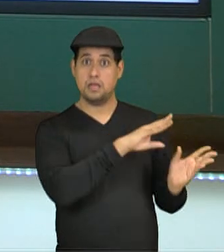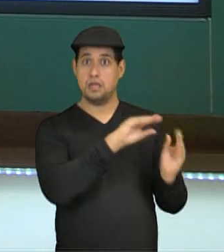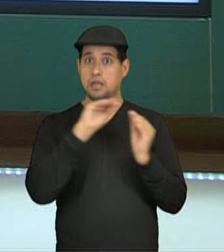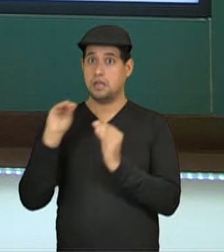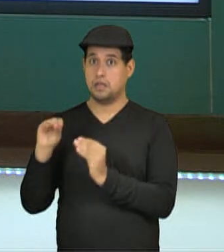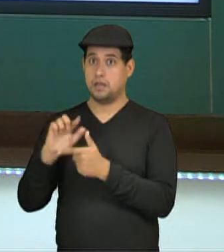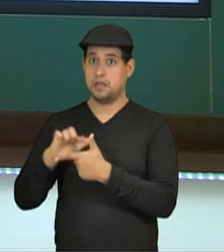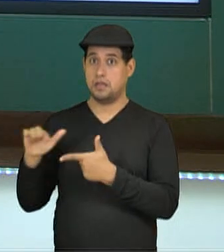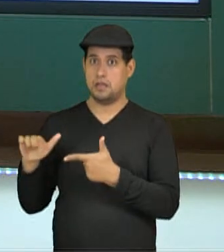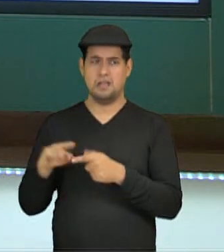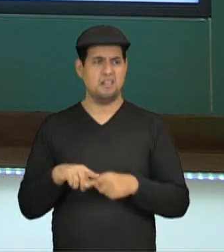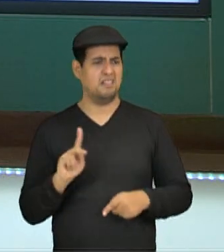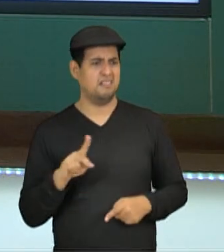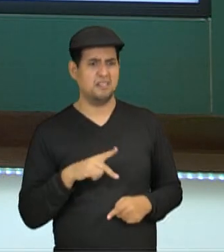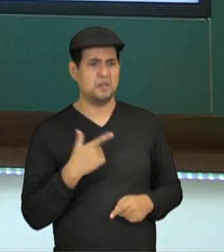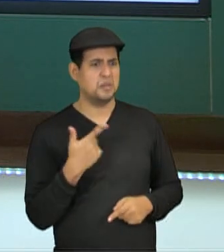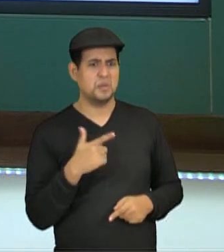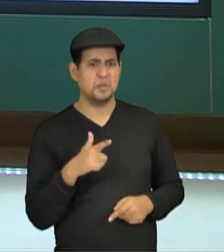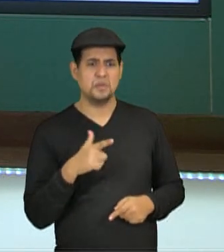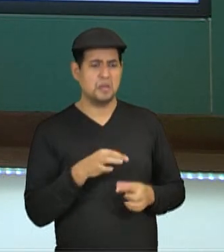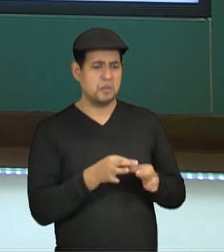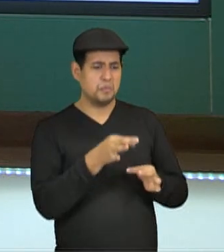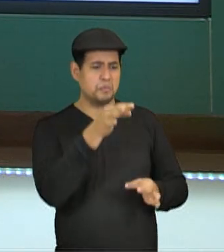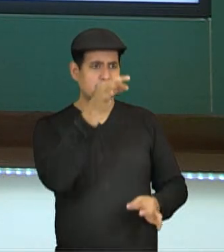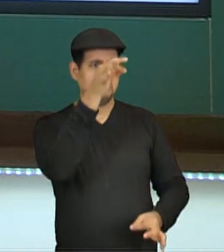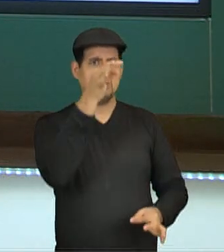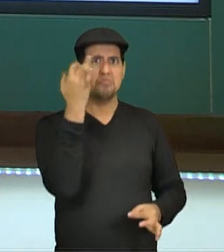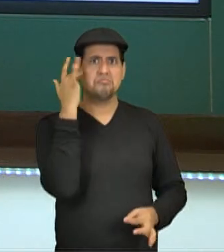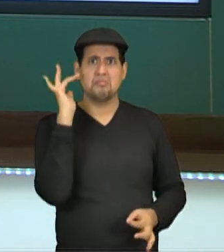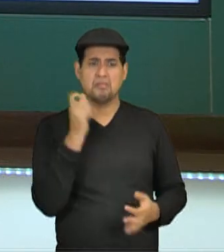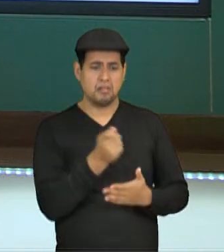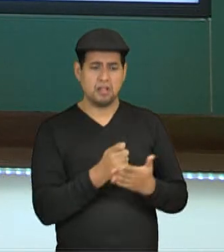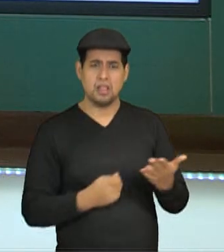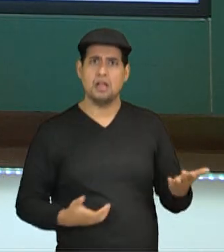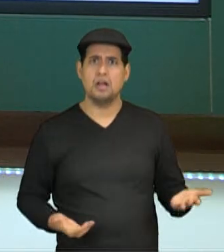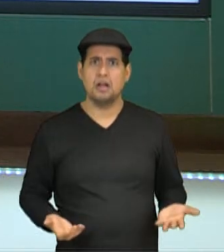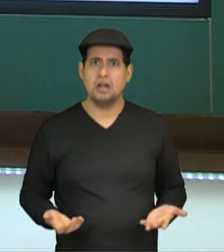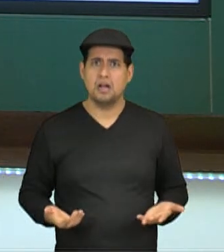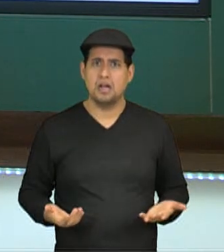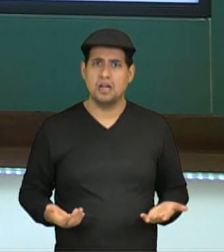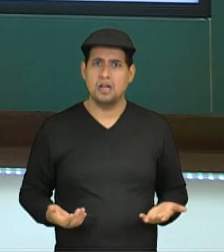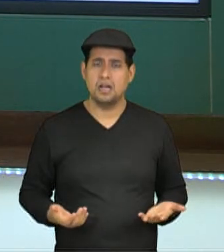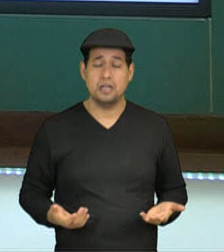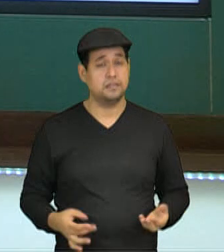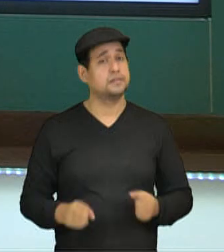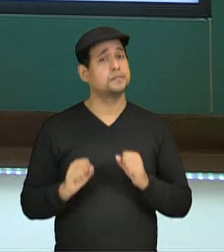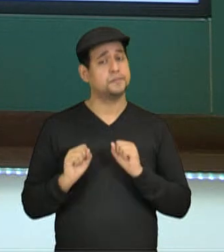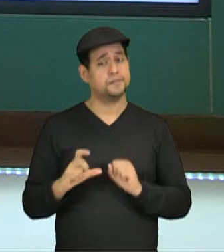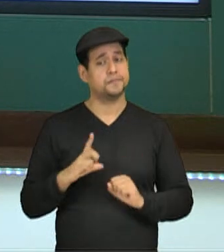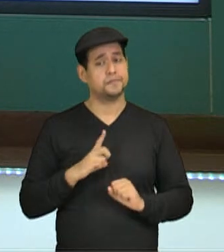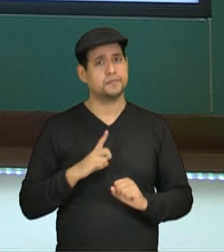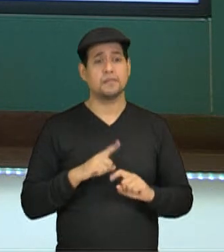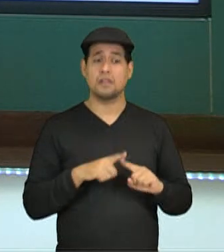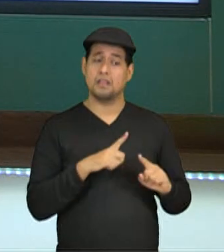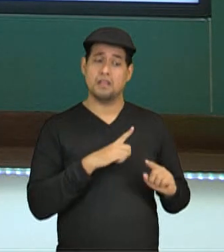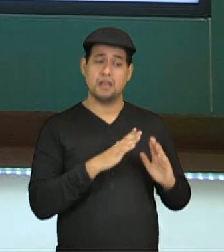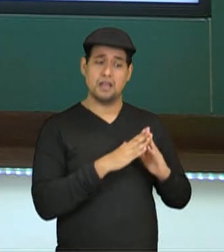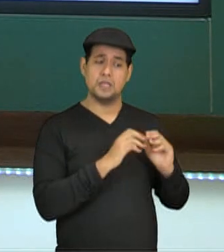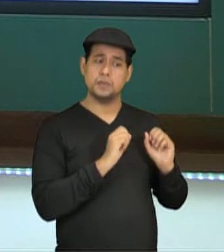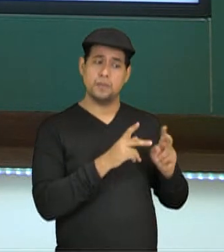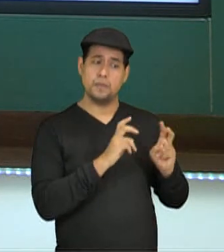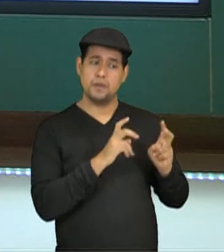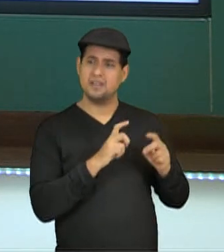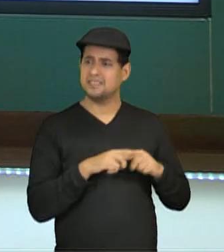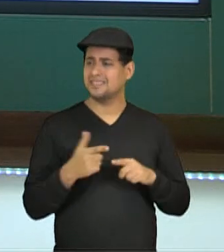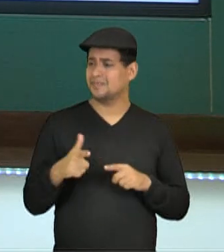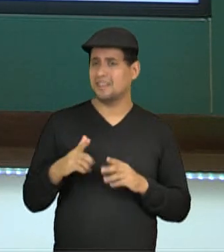gráfico. Professora, eu não tenho um termômetro para estar anotando temperatura. Você poderia ter, né? Quem tem em casa pode olhar lá.